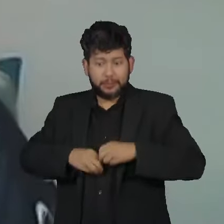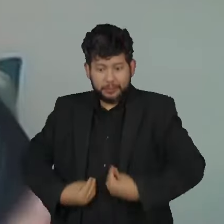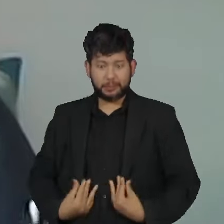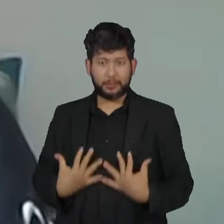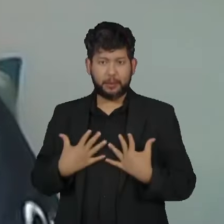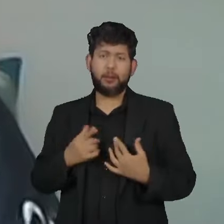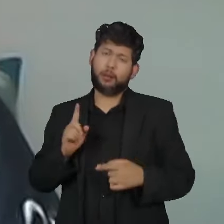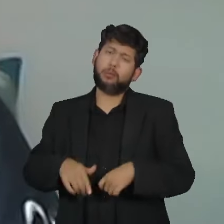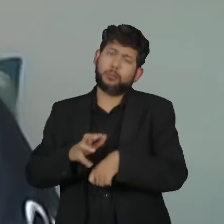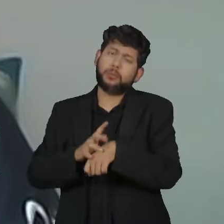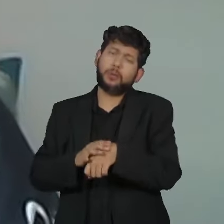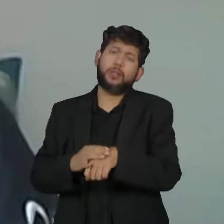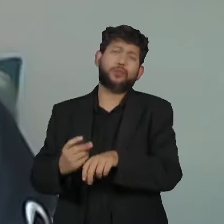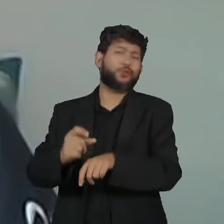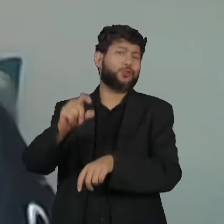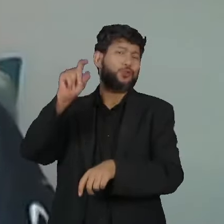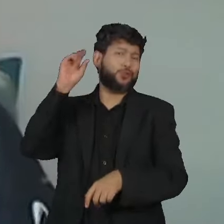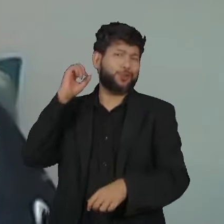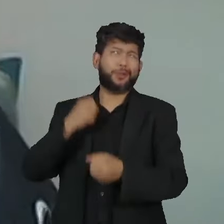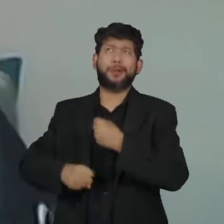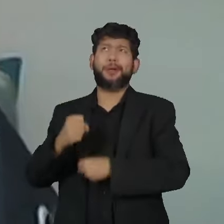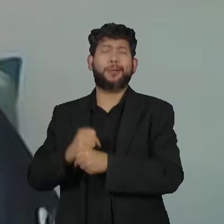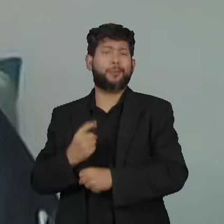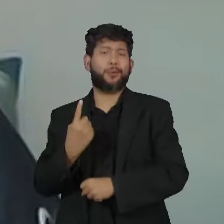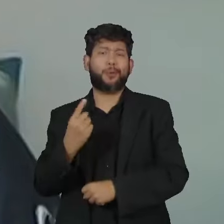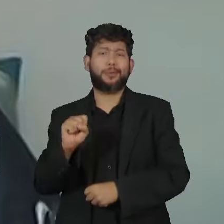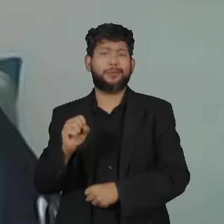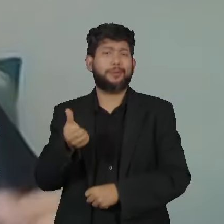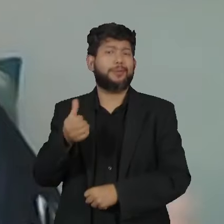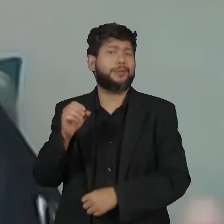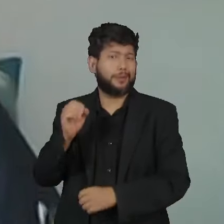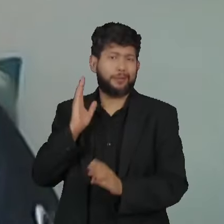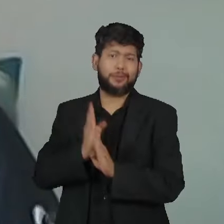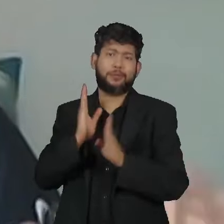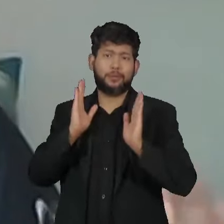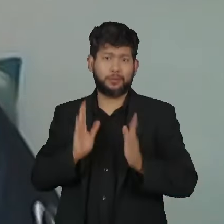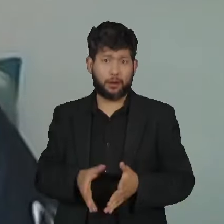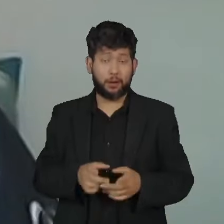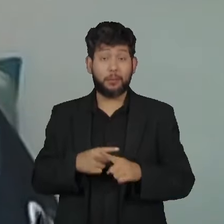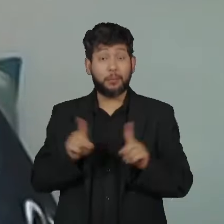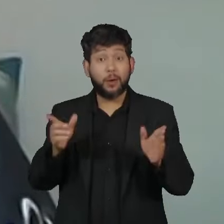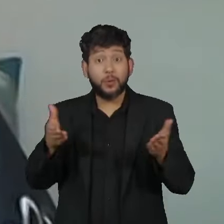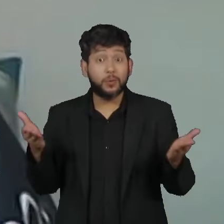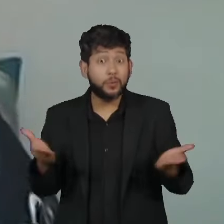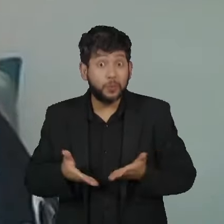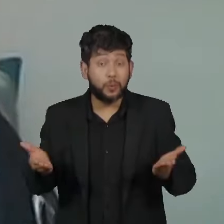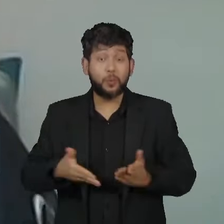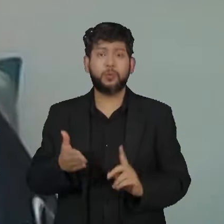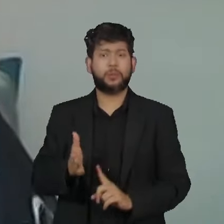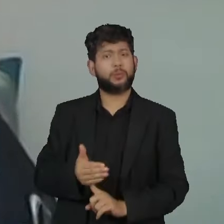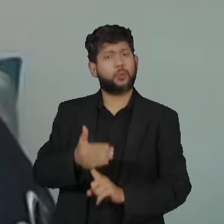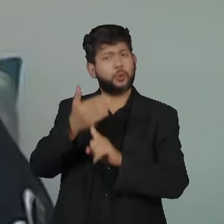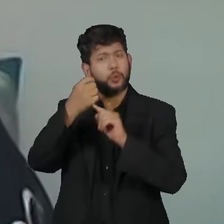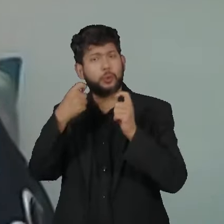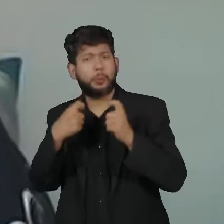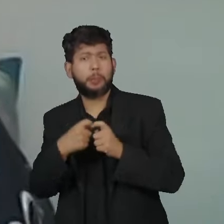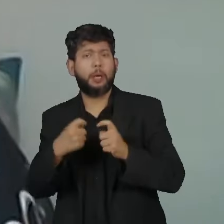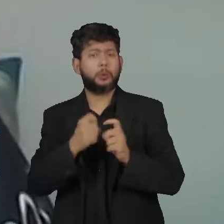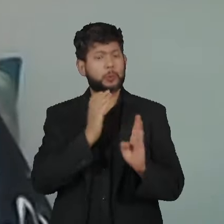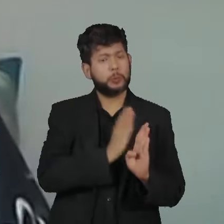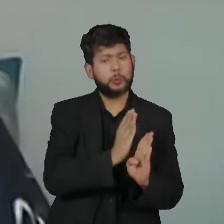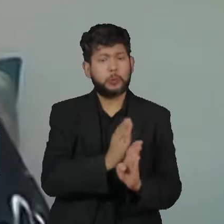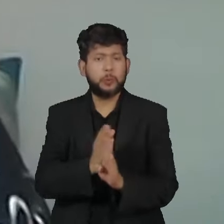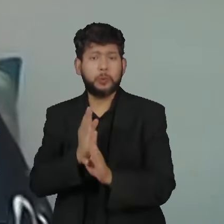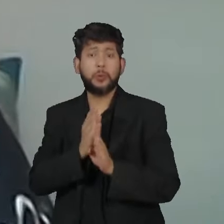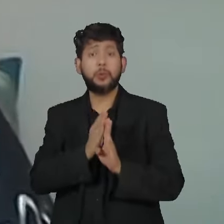ela é descrita pela primeira vez em 1860, mas... ultimamente, com os avanços nos métodos diagnósticos,